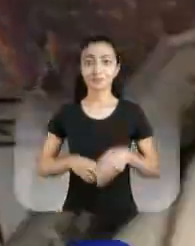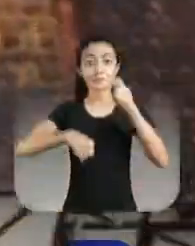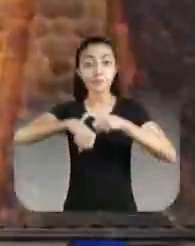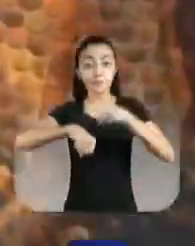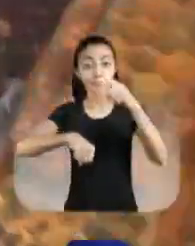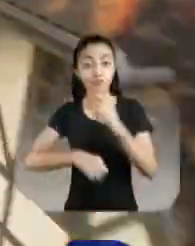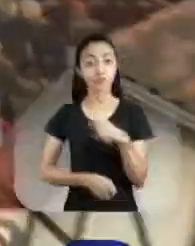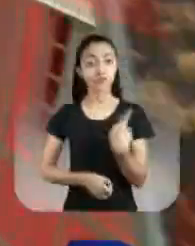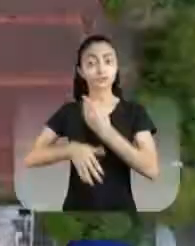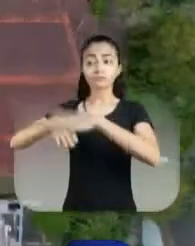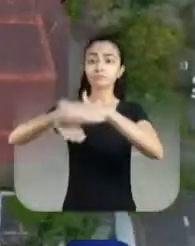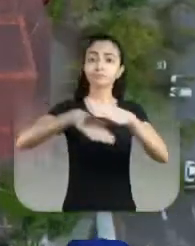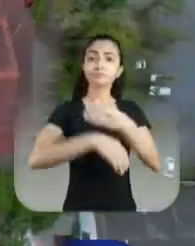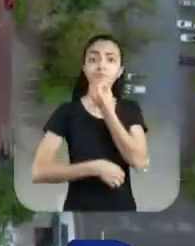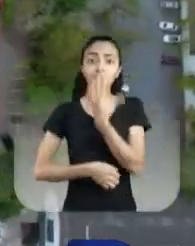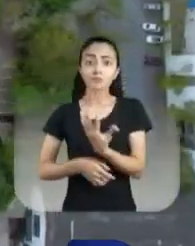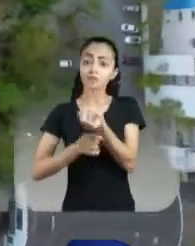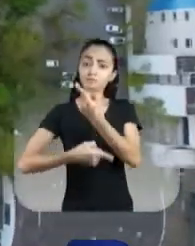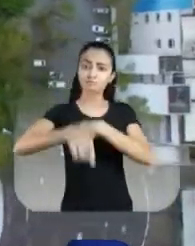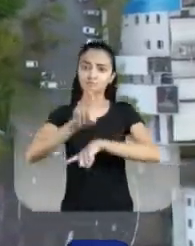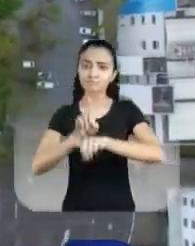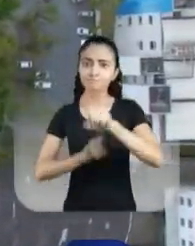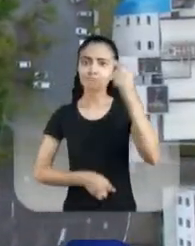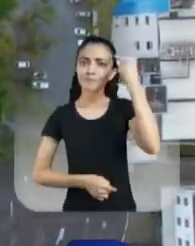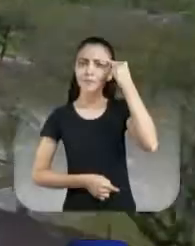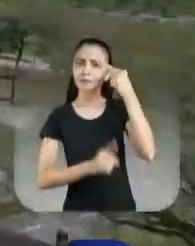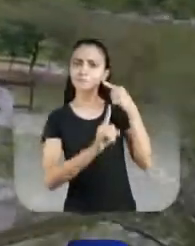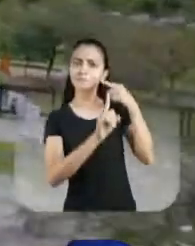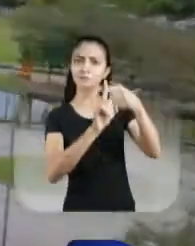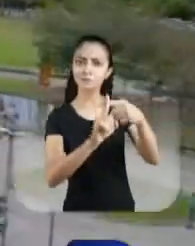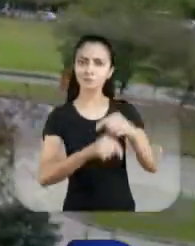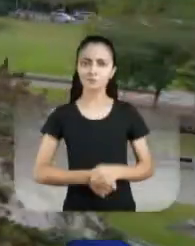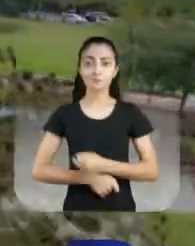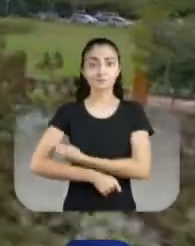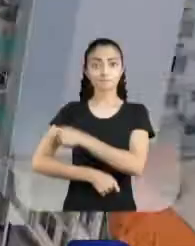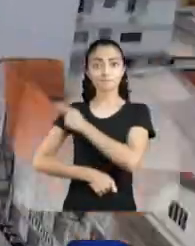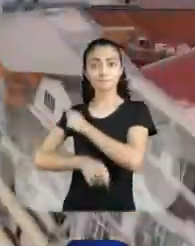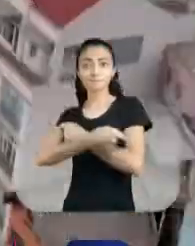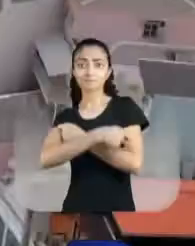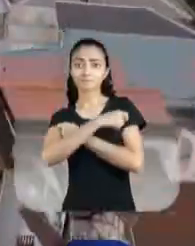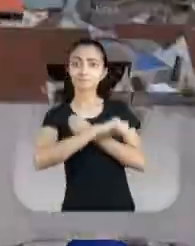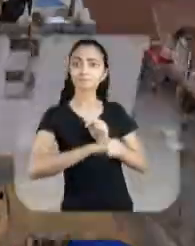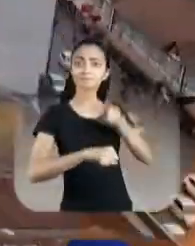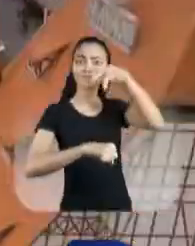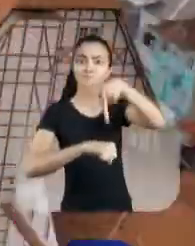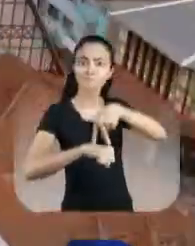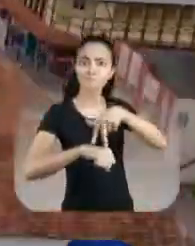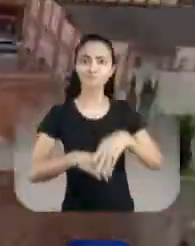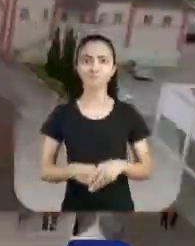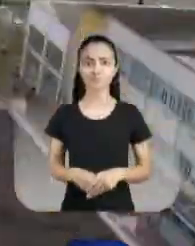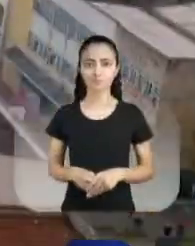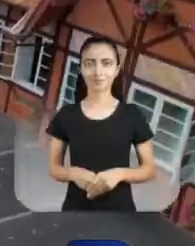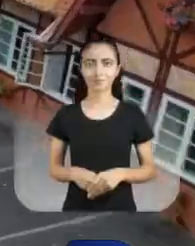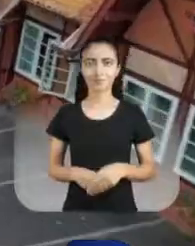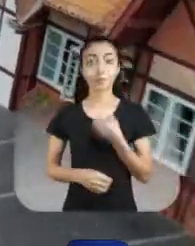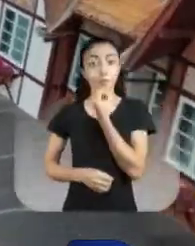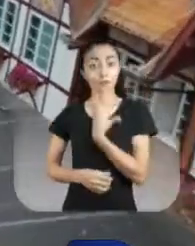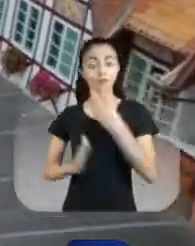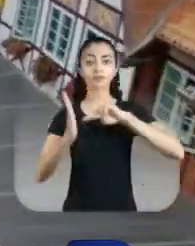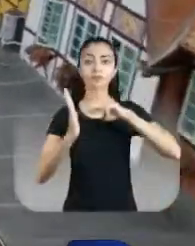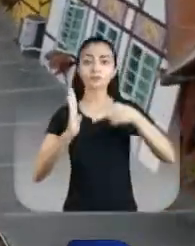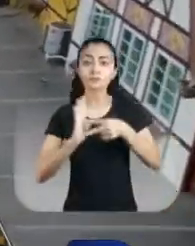Senhora descer eu te dar a volta por cima de pensar positivo de arregaçar as mangas